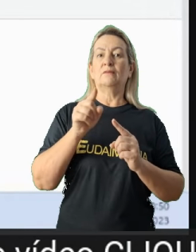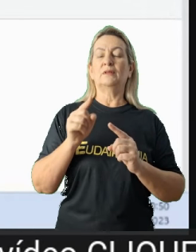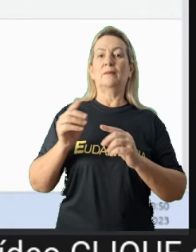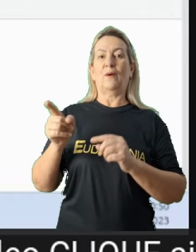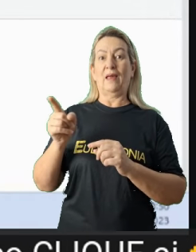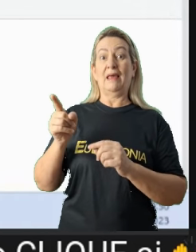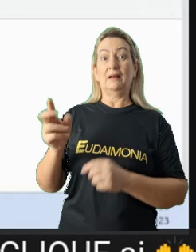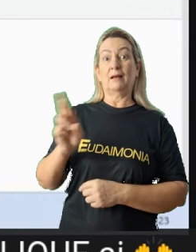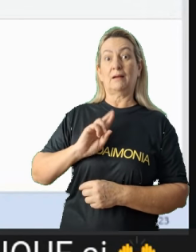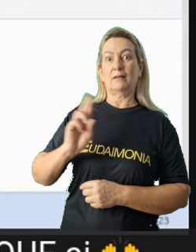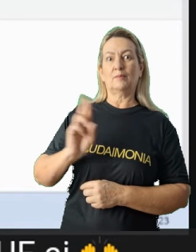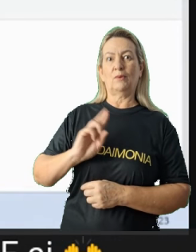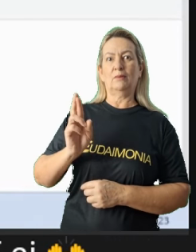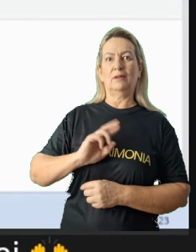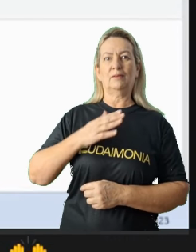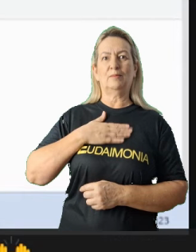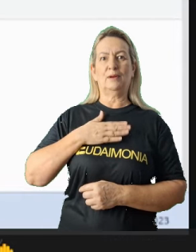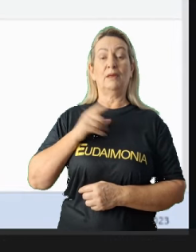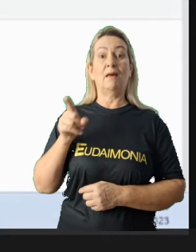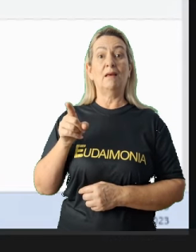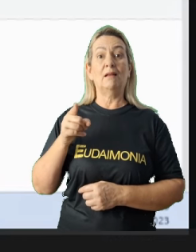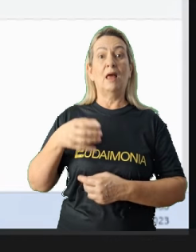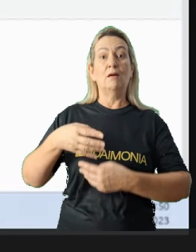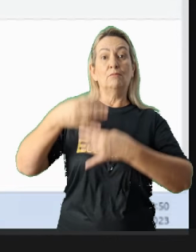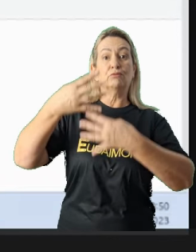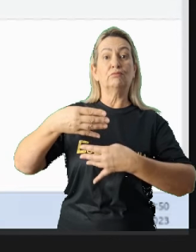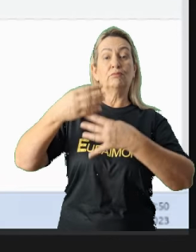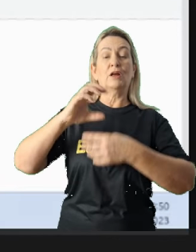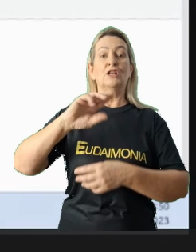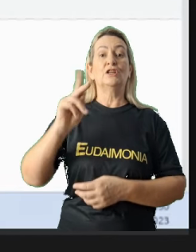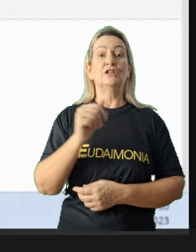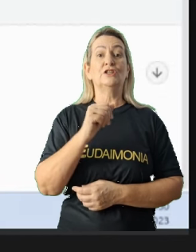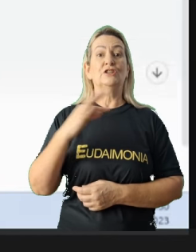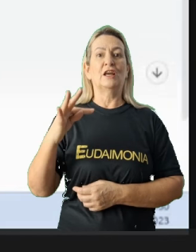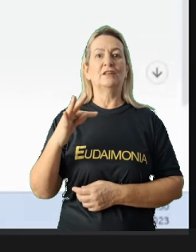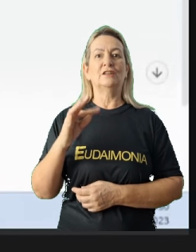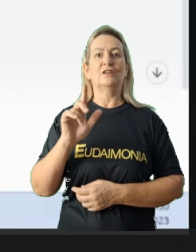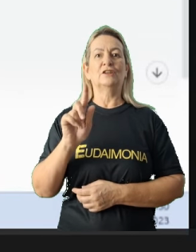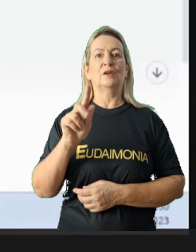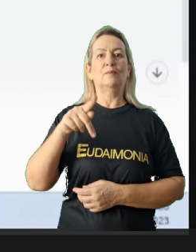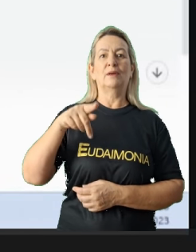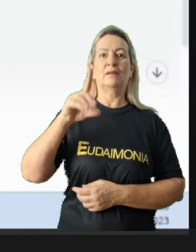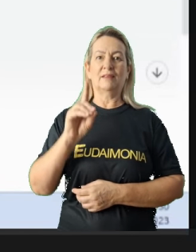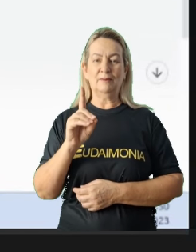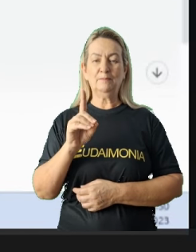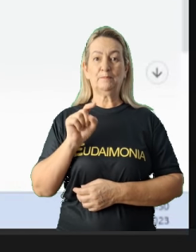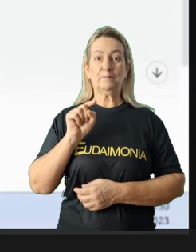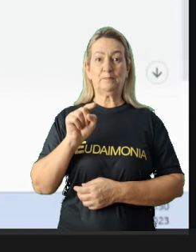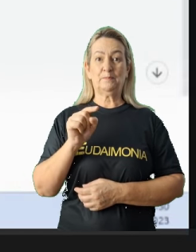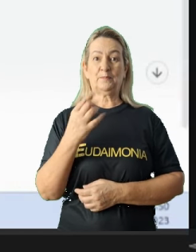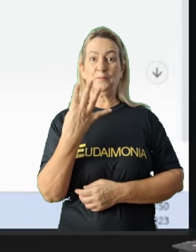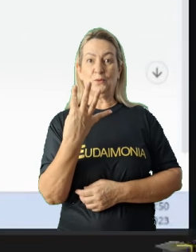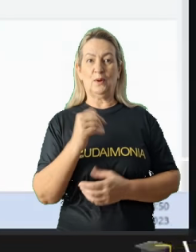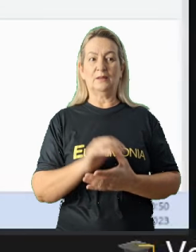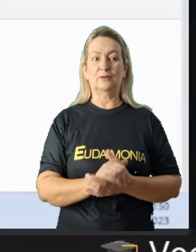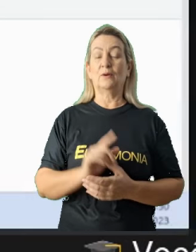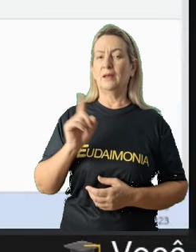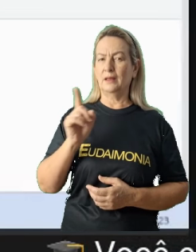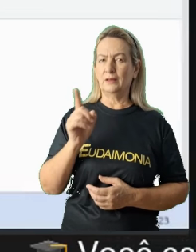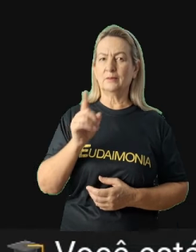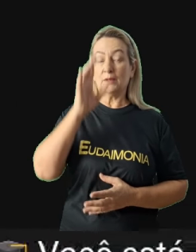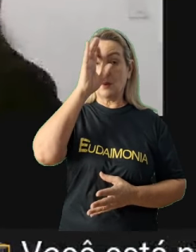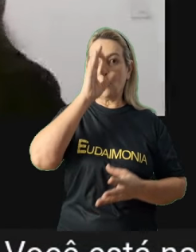precisar de mais informações ou esclarecimentos, estou à disposição. Gente, eu não vou ler o texto todo aqui com vocês, tá? Mas isso aqui é só para que vocês